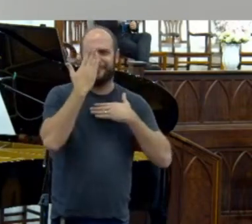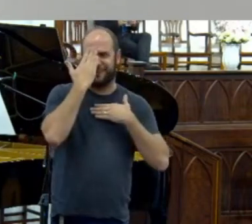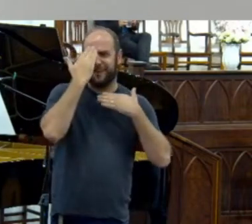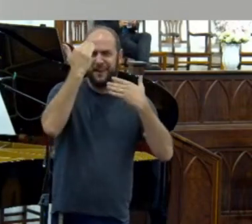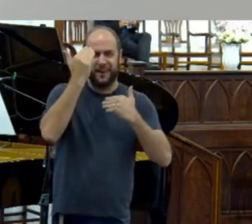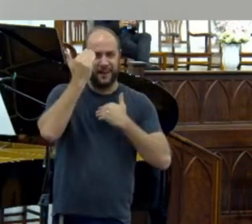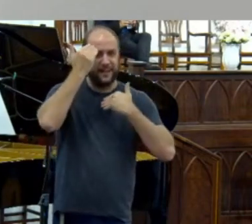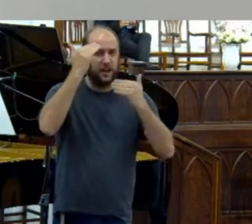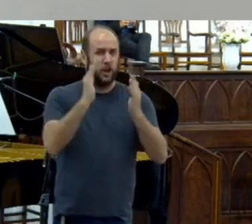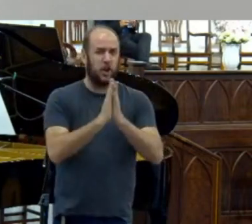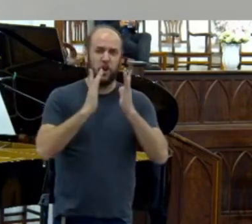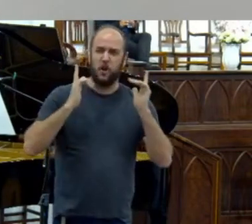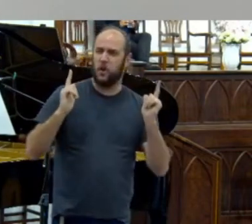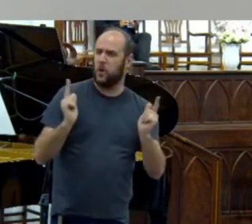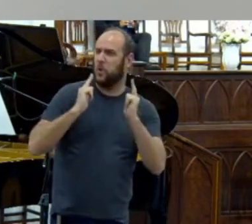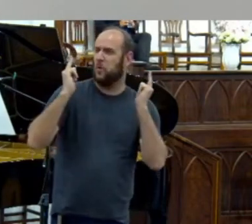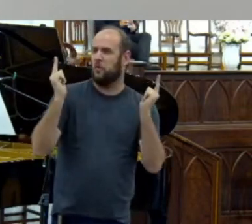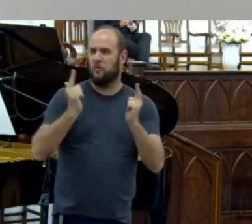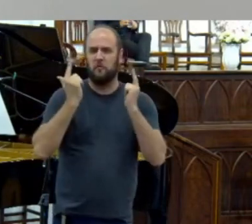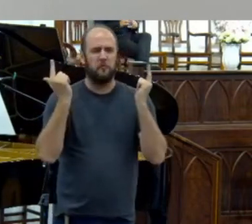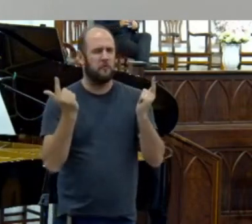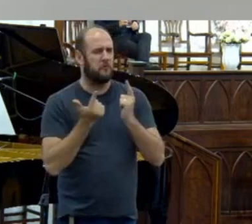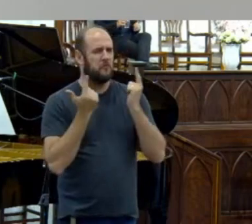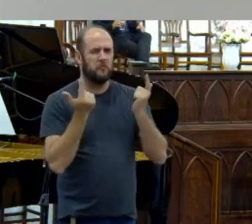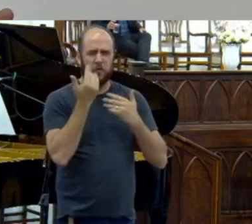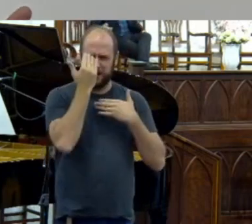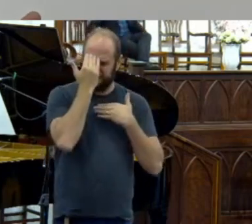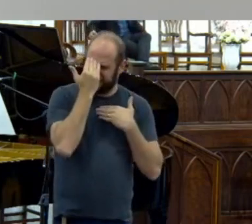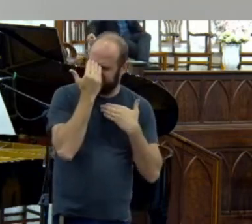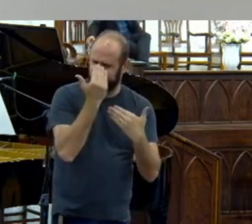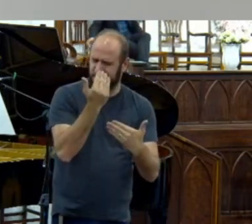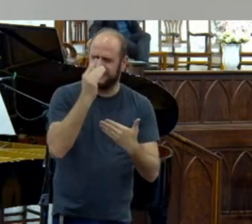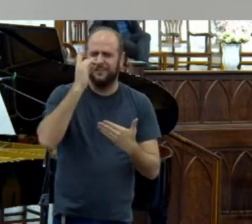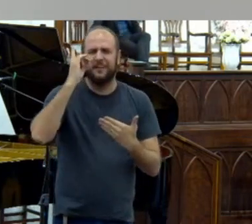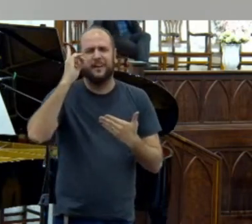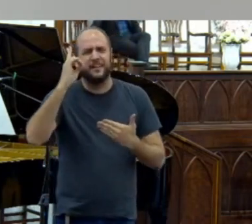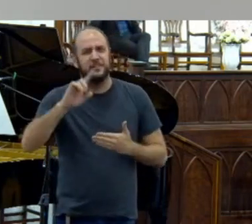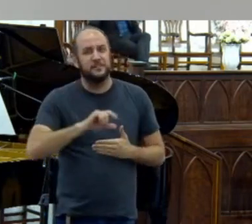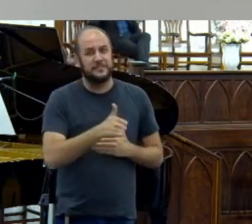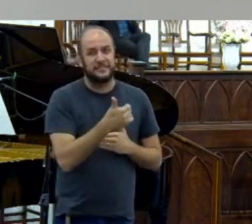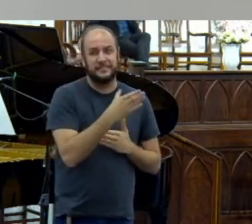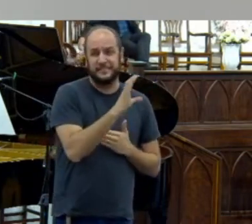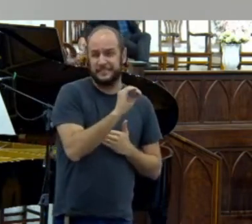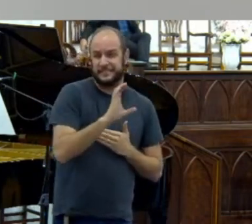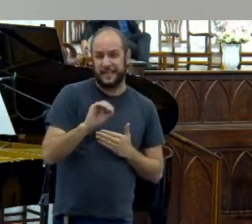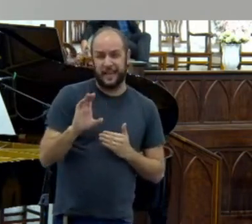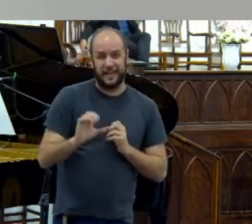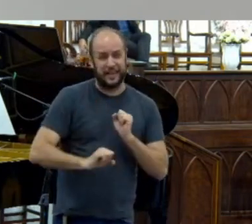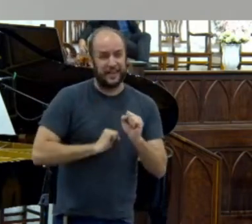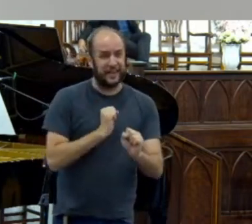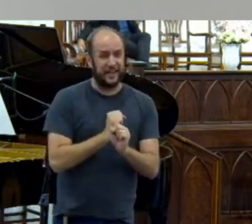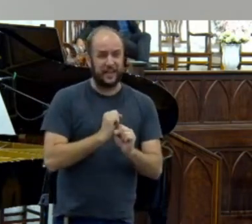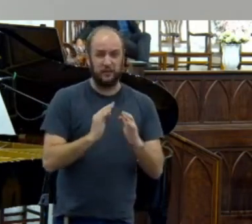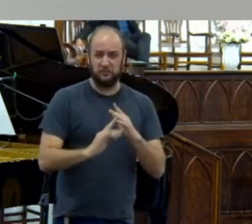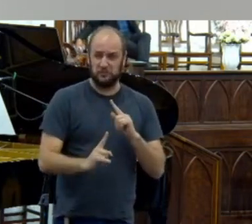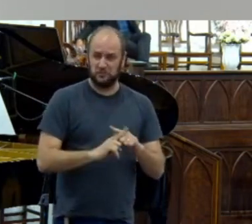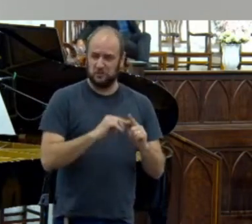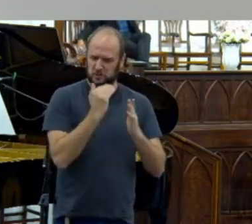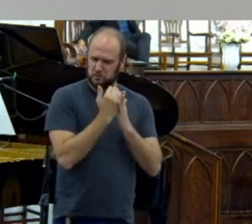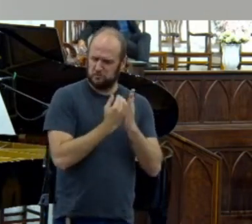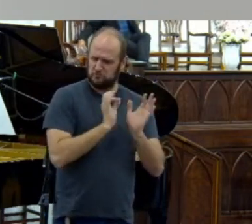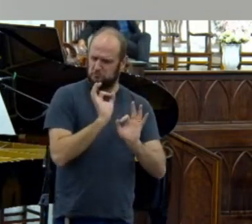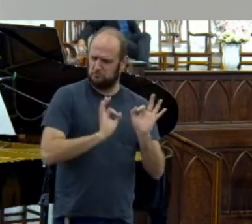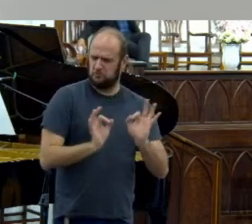graças, muitos louvores, muita gratidão a Deus por 100 anos de organização de